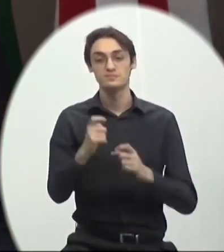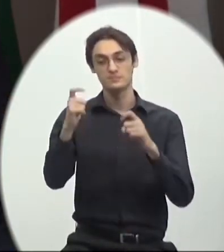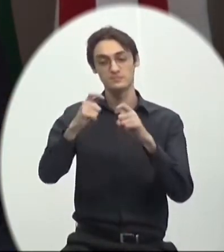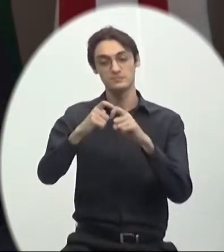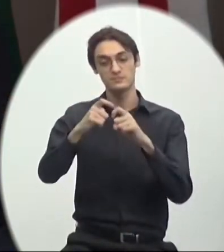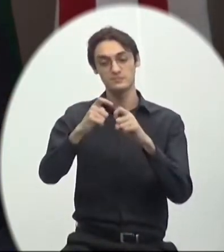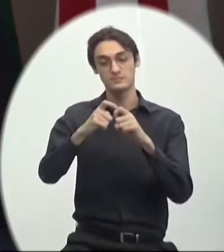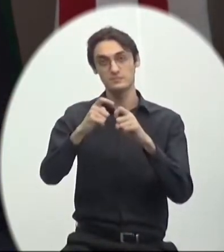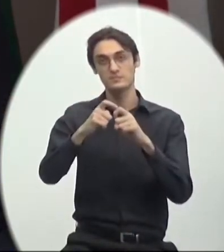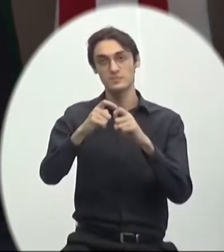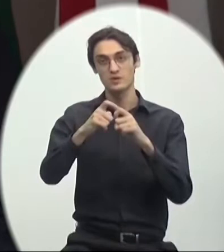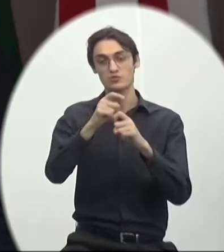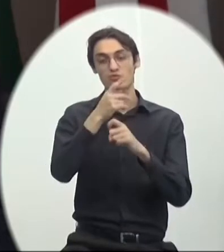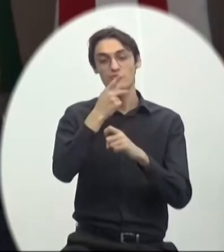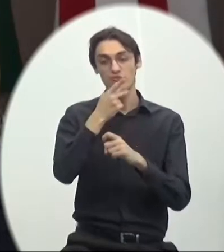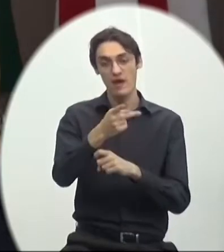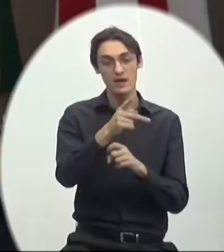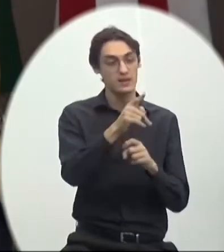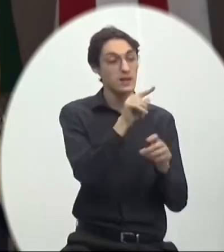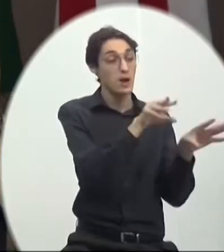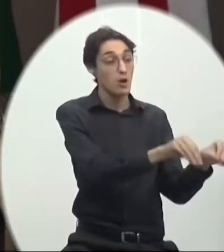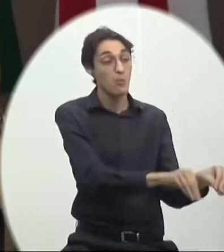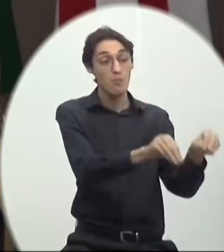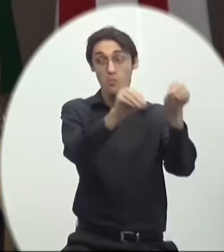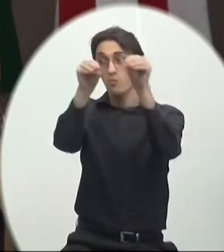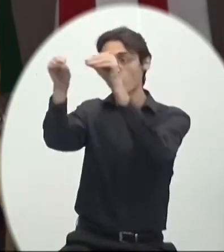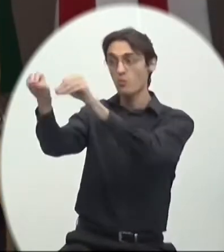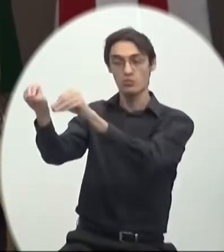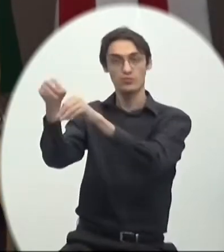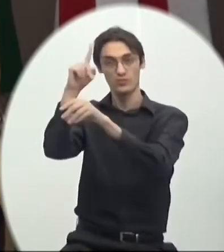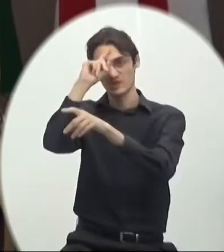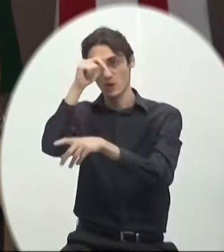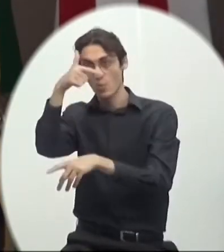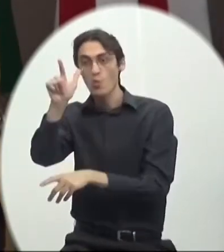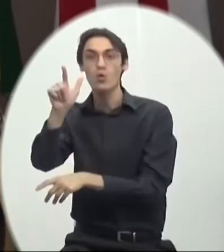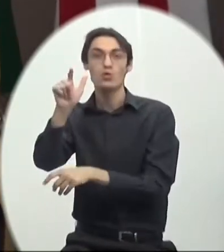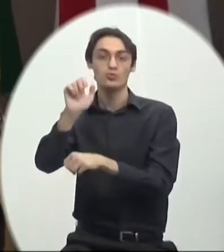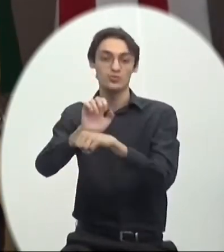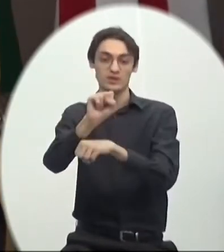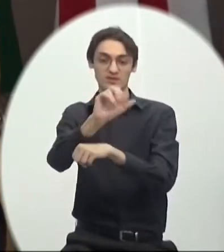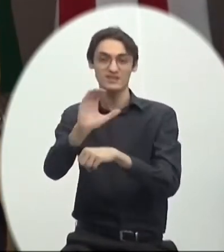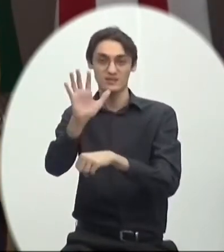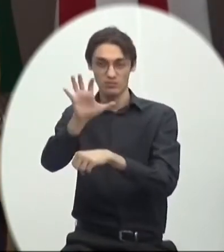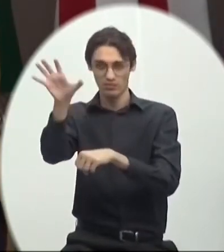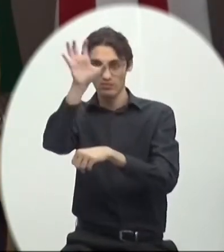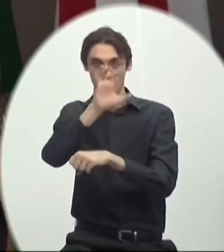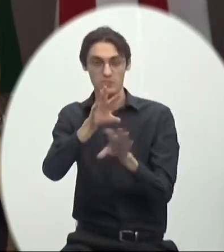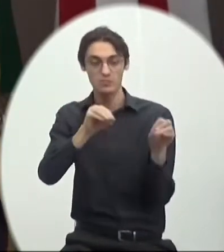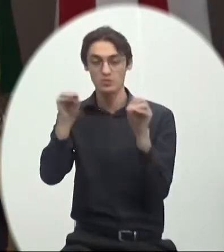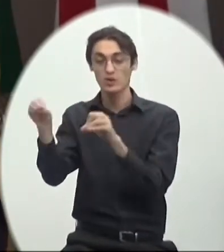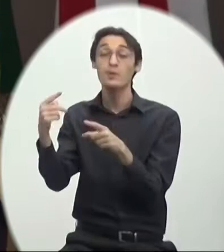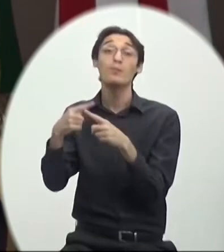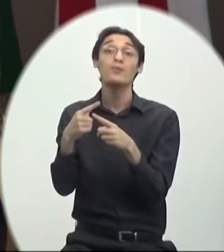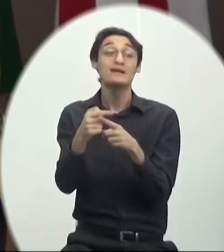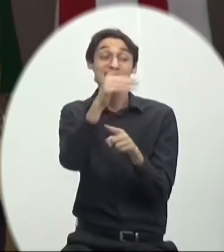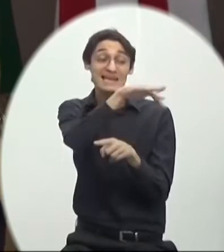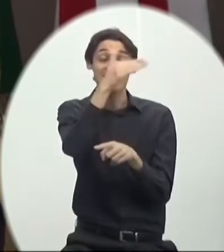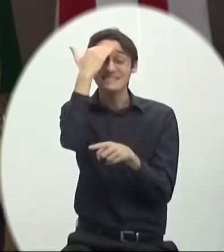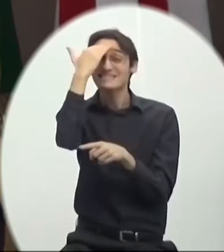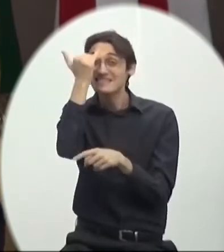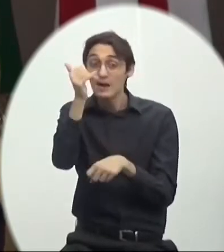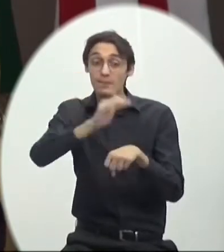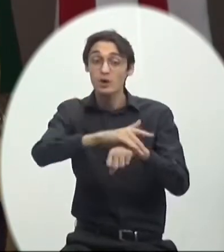um paciente a qualquer hospital de Santa Catarina, porque realmente está precisando do atendimento. E vem esse